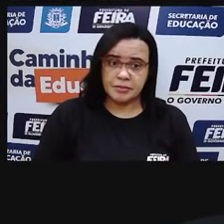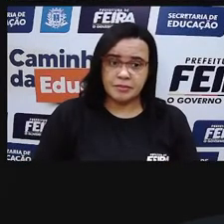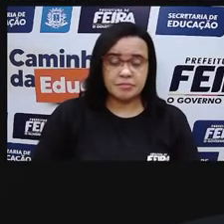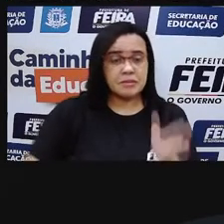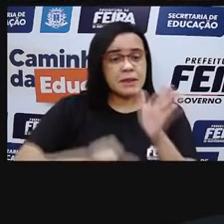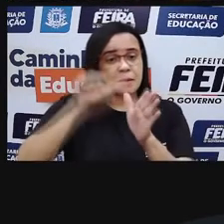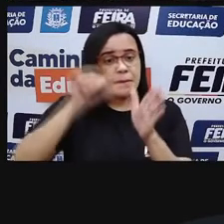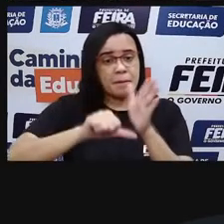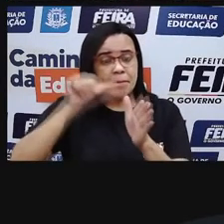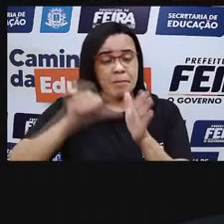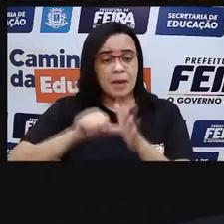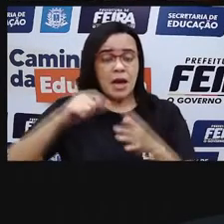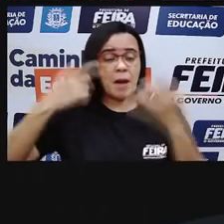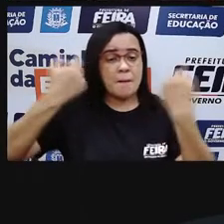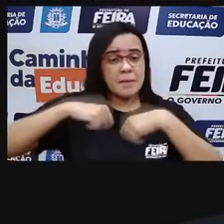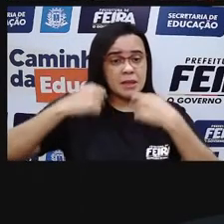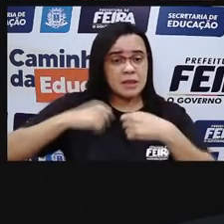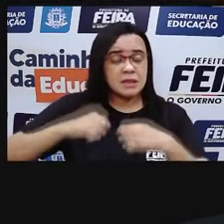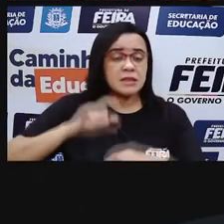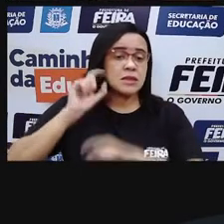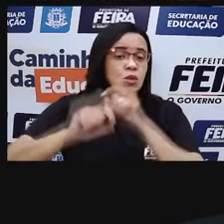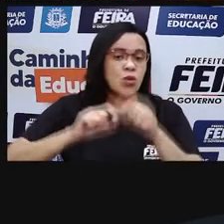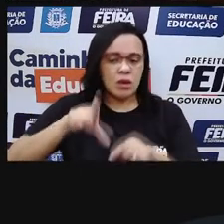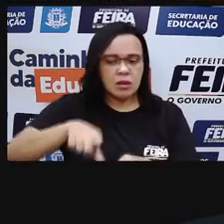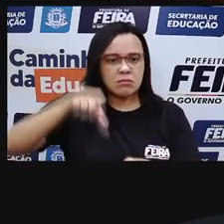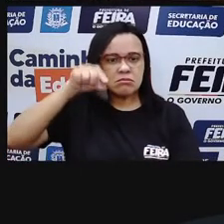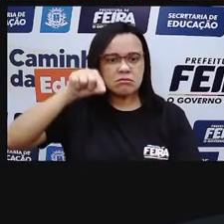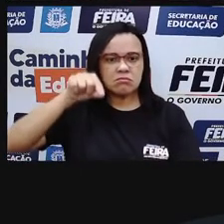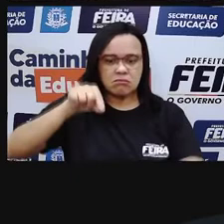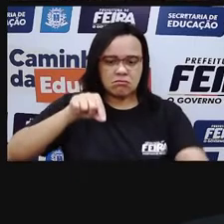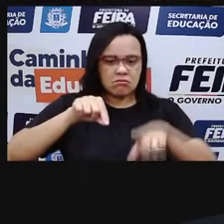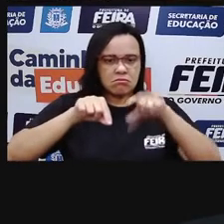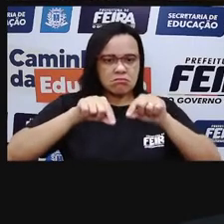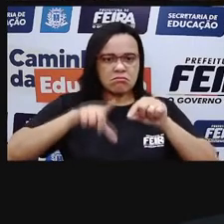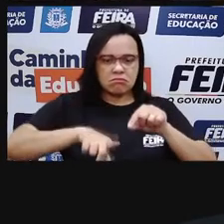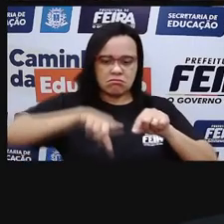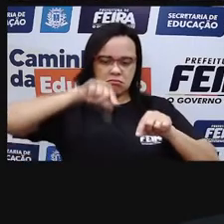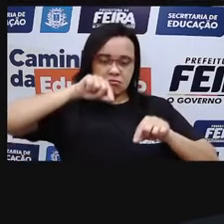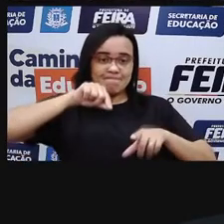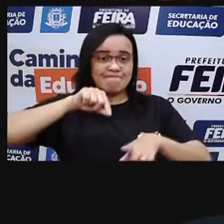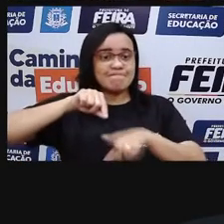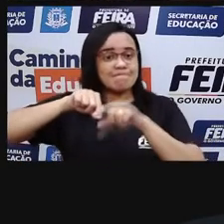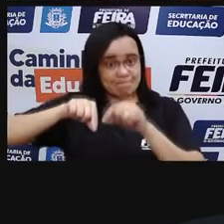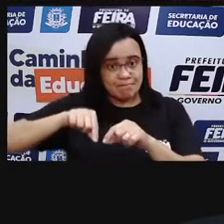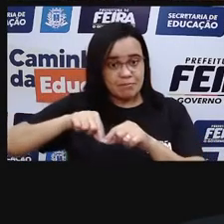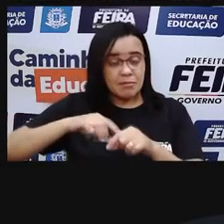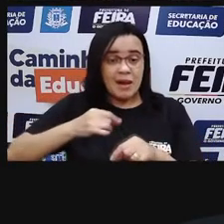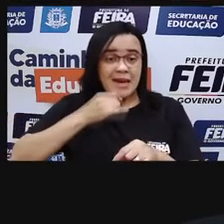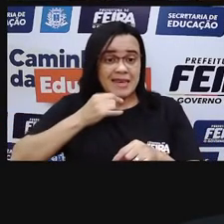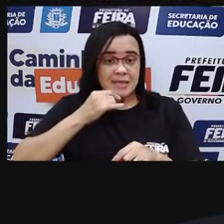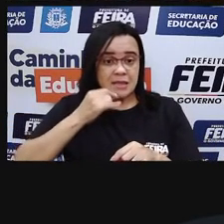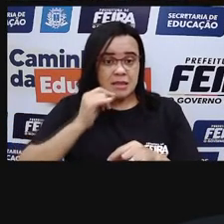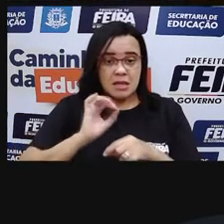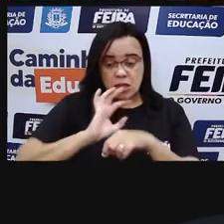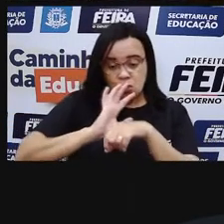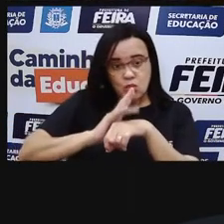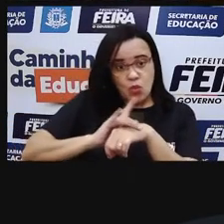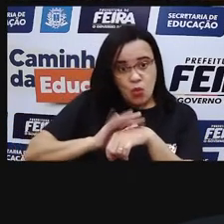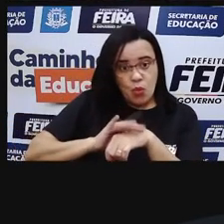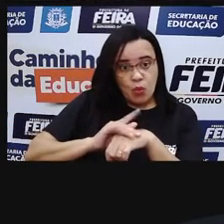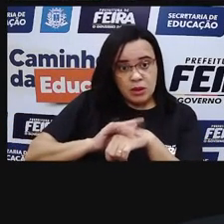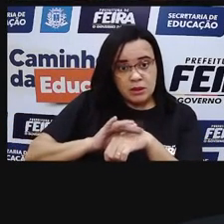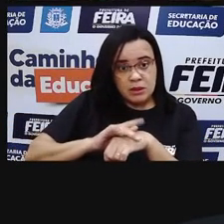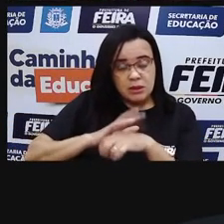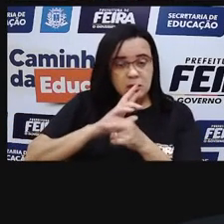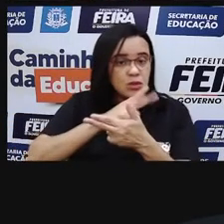Primeiro, se seleciona um alvo apropriado, ou seja, a gente vai identificar uma doença, uma estrutura,